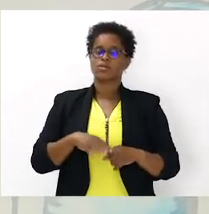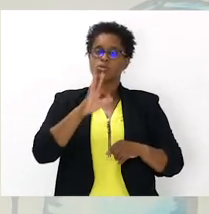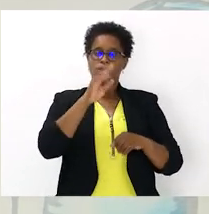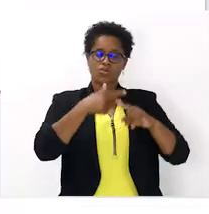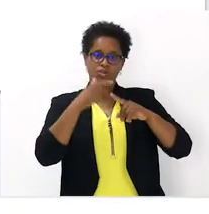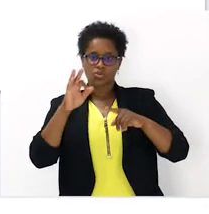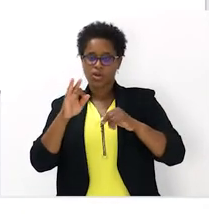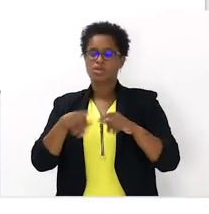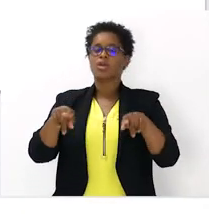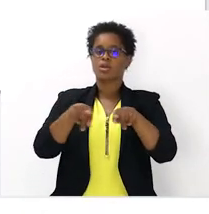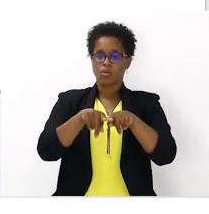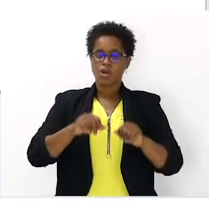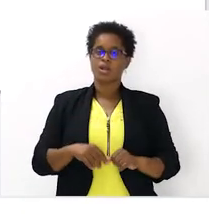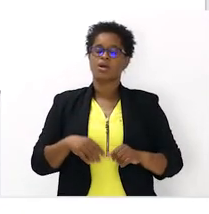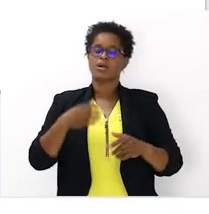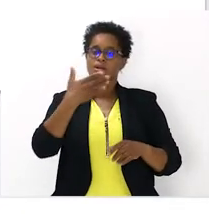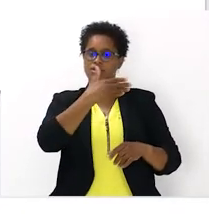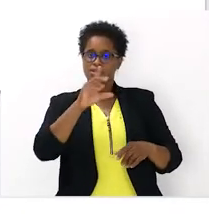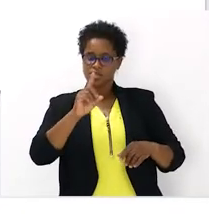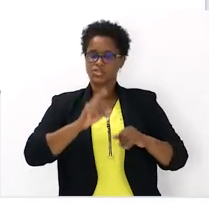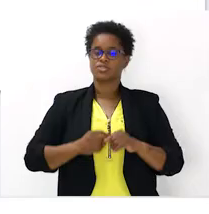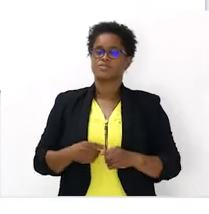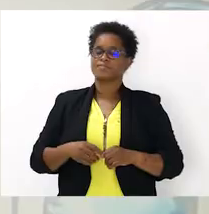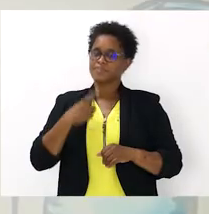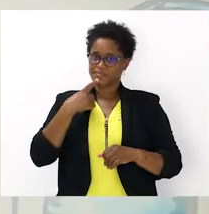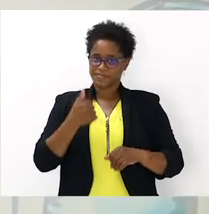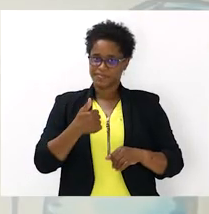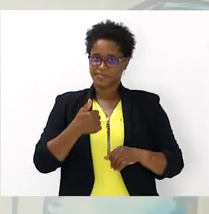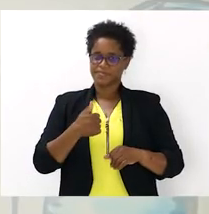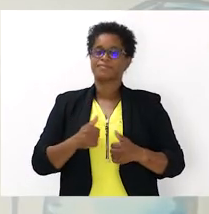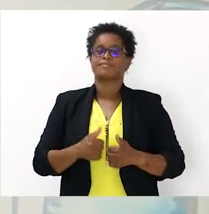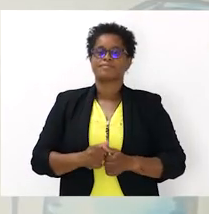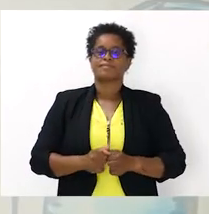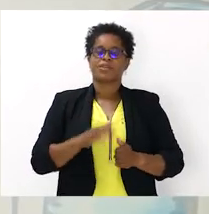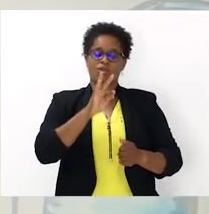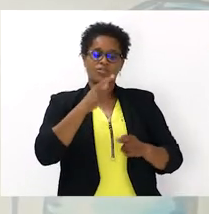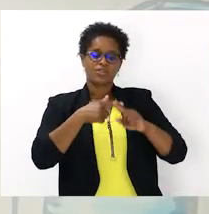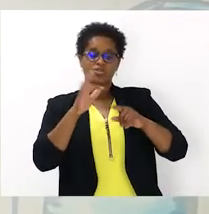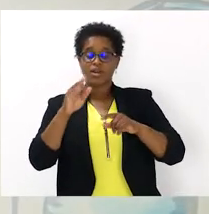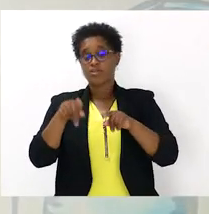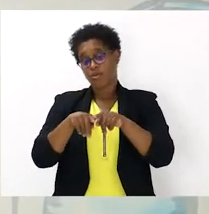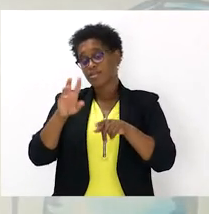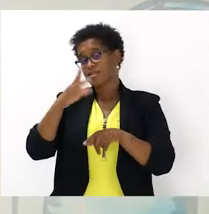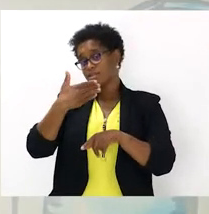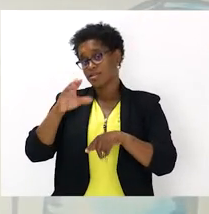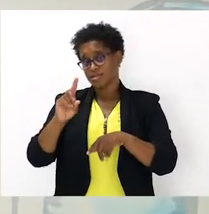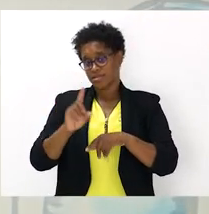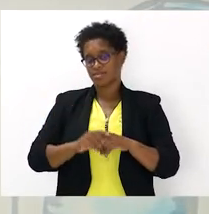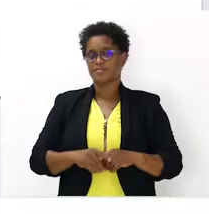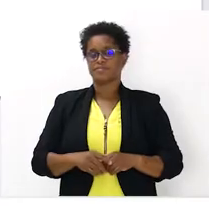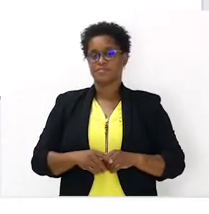4 vezes 4 é igual a 16. Ok? Entendido? 4 vezes 4 é igual a